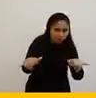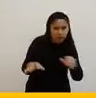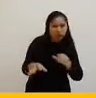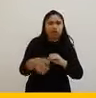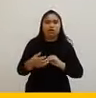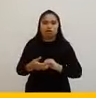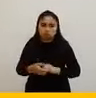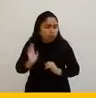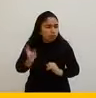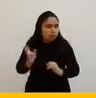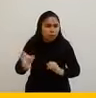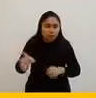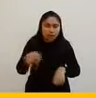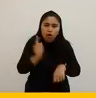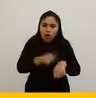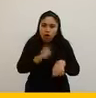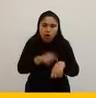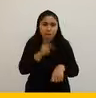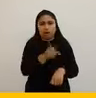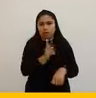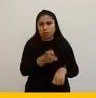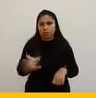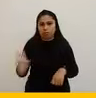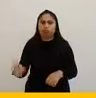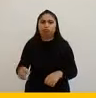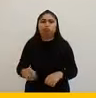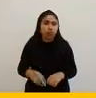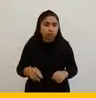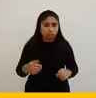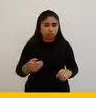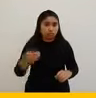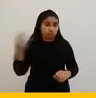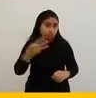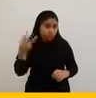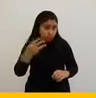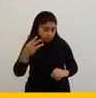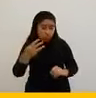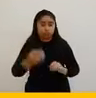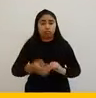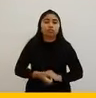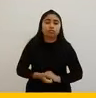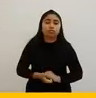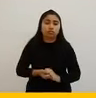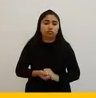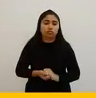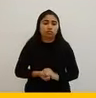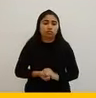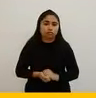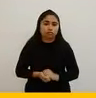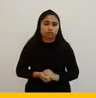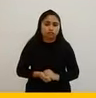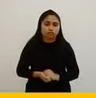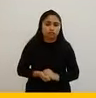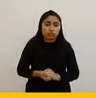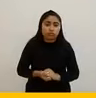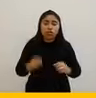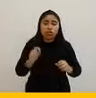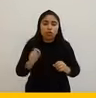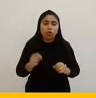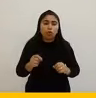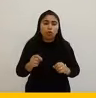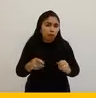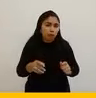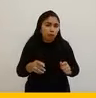com os mesmos horários. Regra número 3, que entra nesta fase do Plano